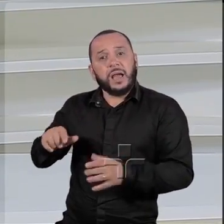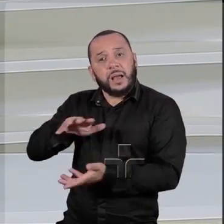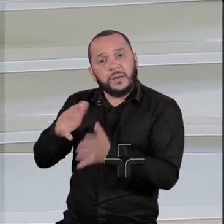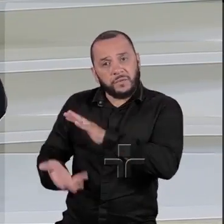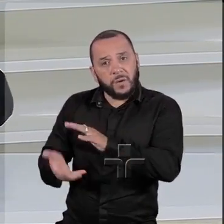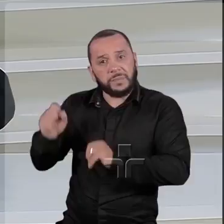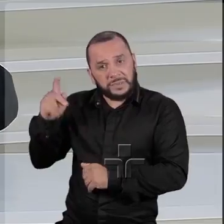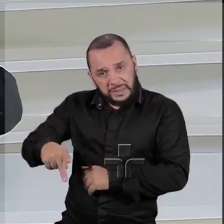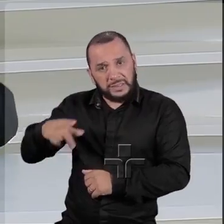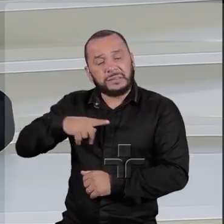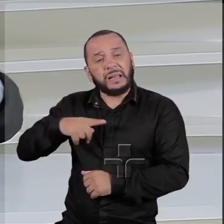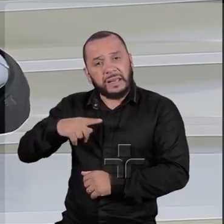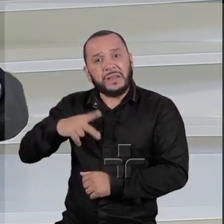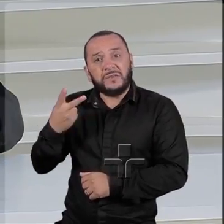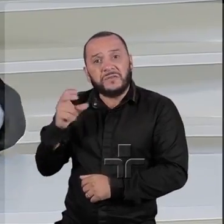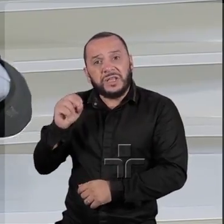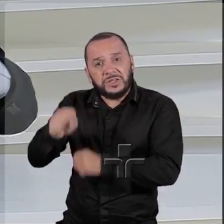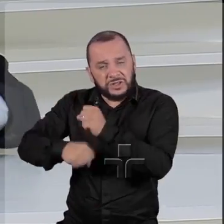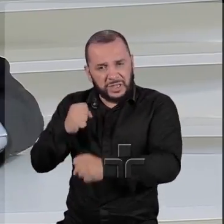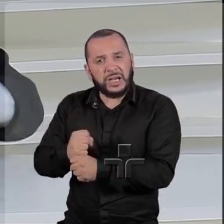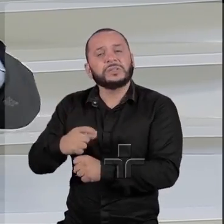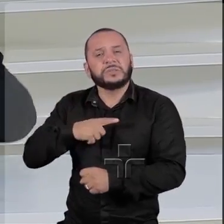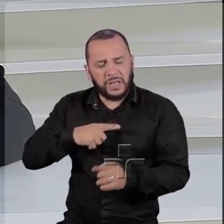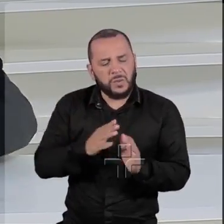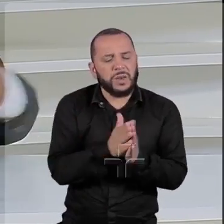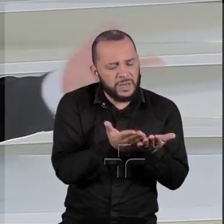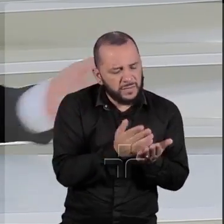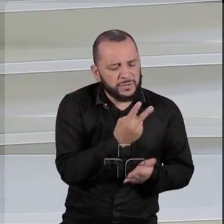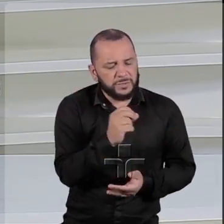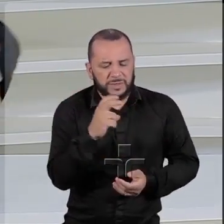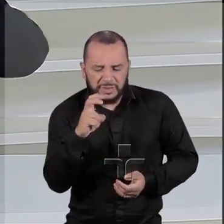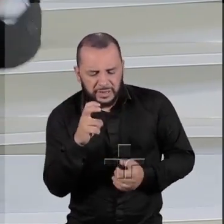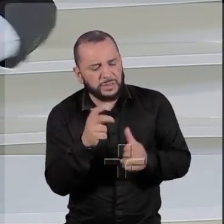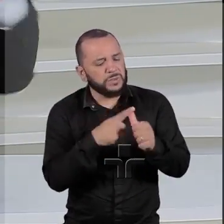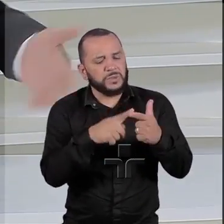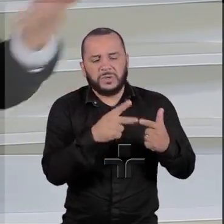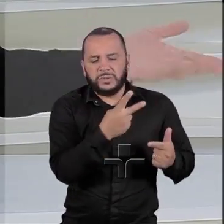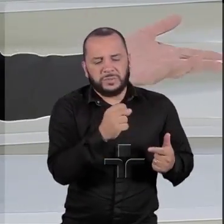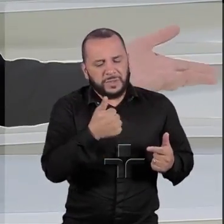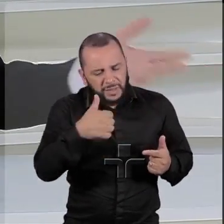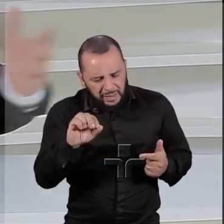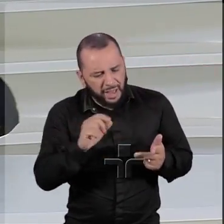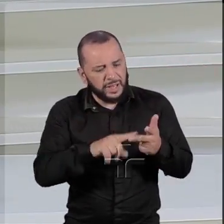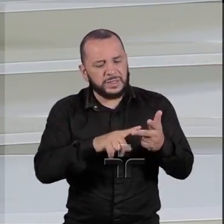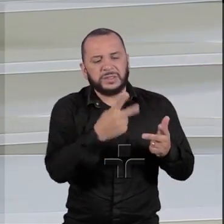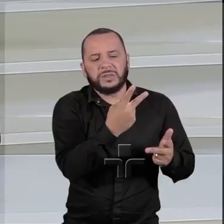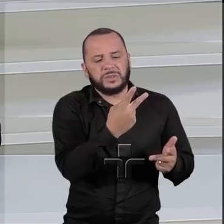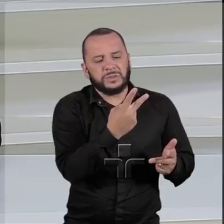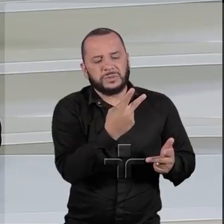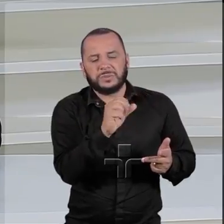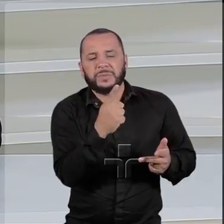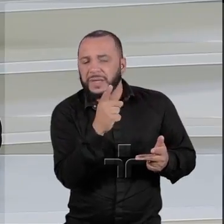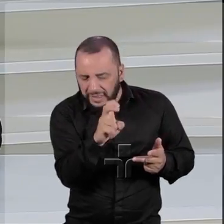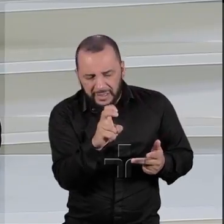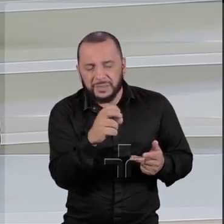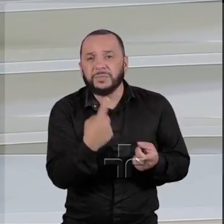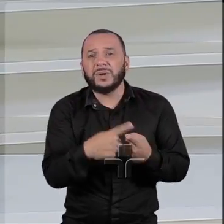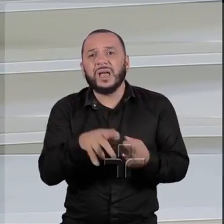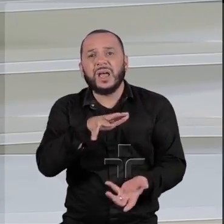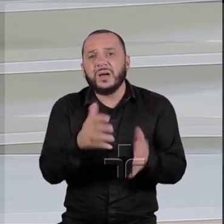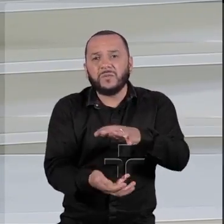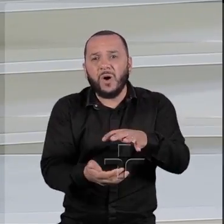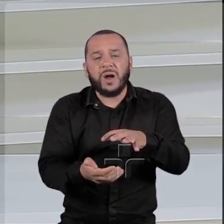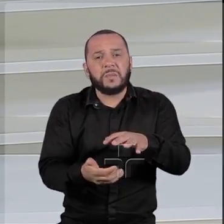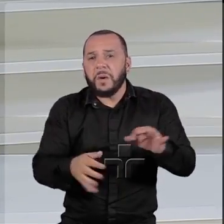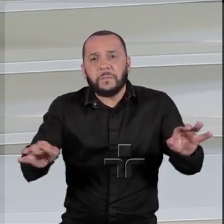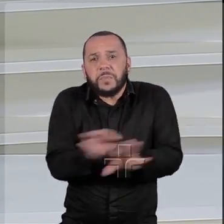Eu tenho um livro de 2005, 2010, 2015, 2018. Por que não anda a reforma? Então, eu acho que são fatores positivos.